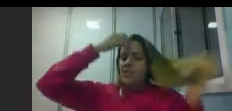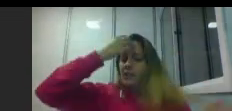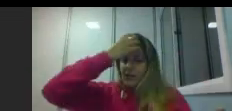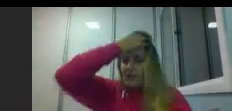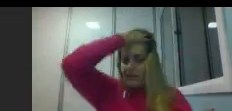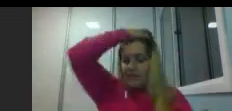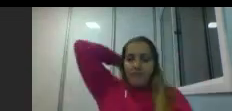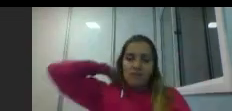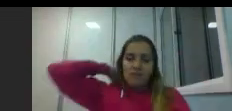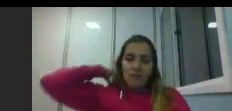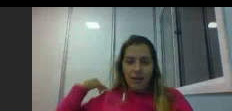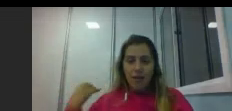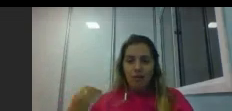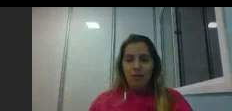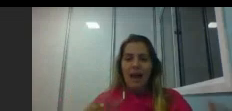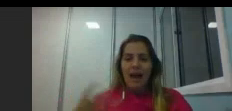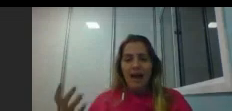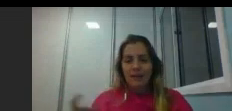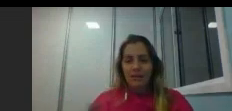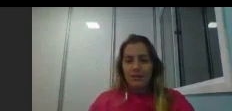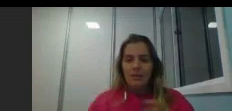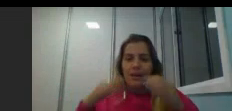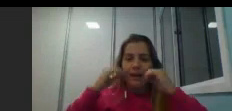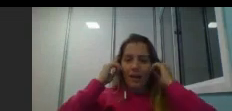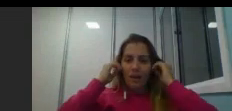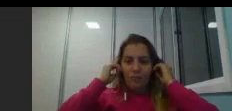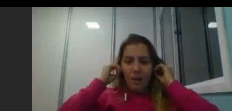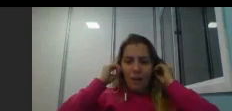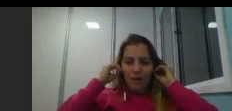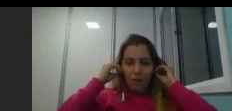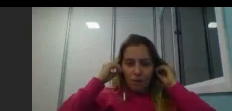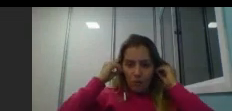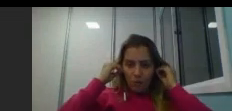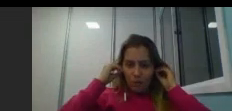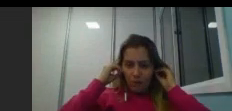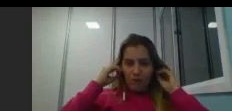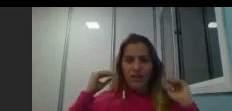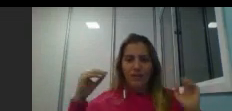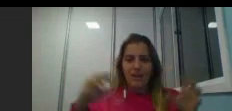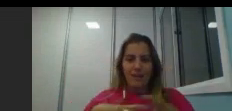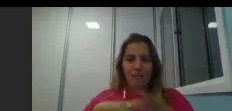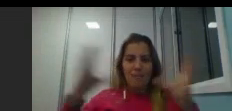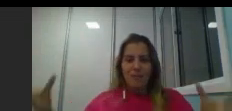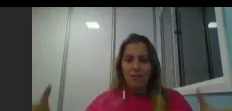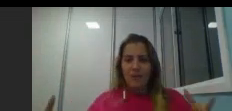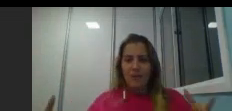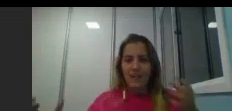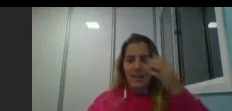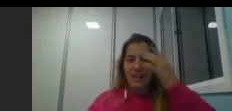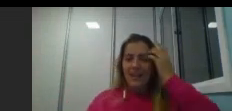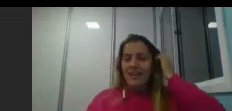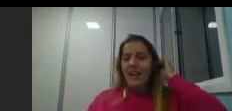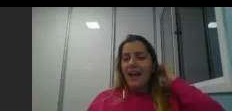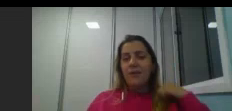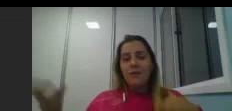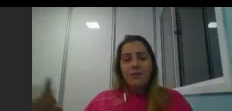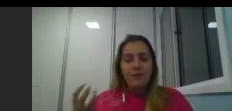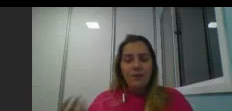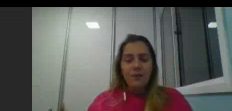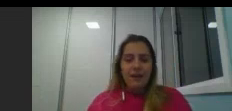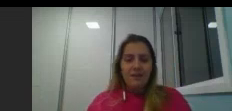um haitiano, na verdade, o nosso negro é um mulato, um mameluco, o nosso negro ele é uma mistura, né?